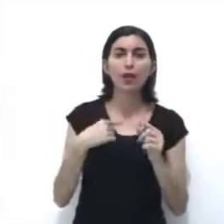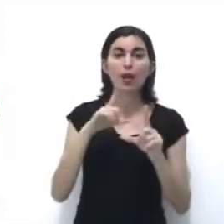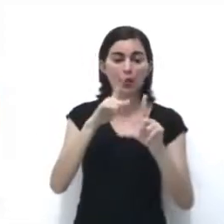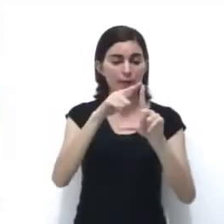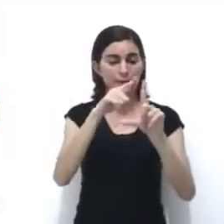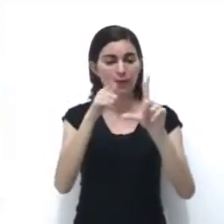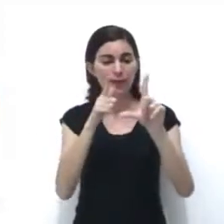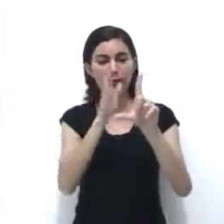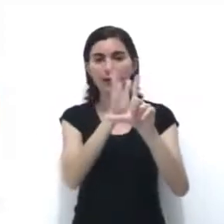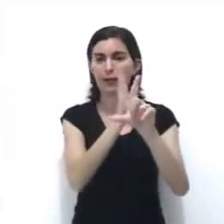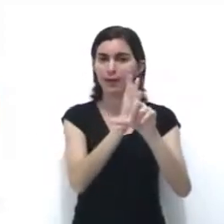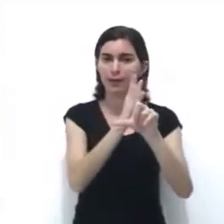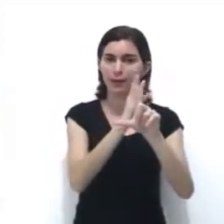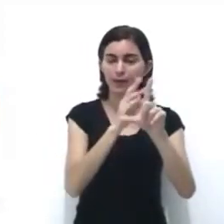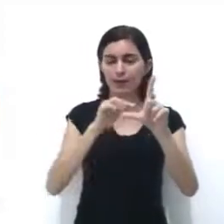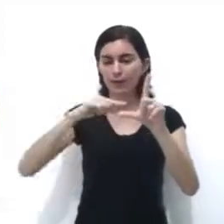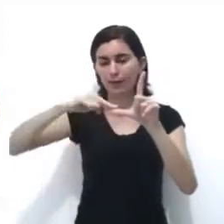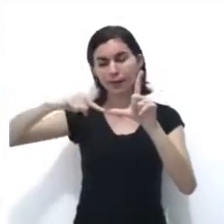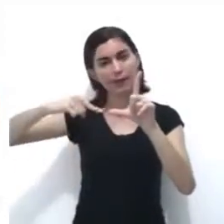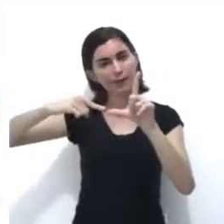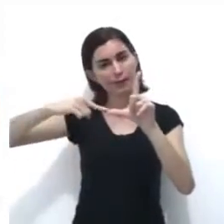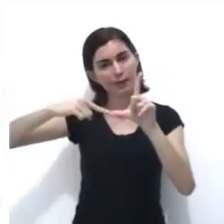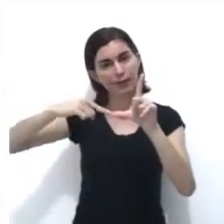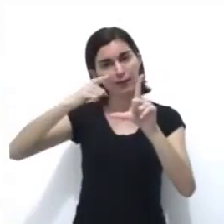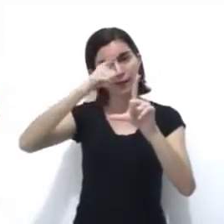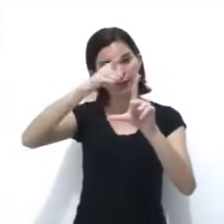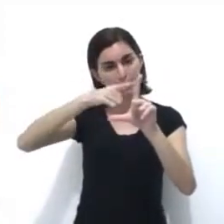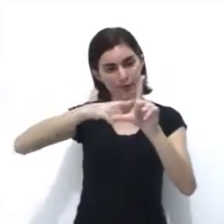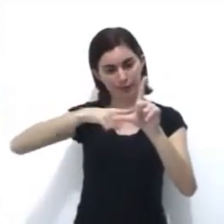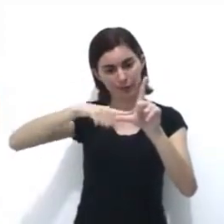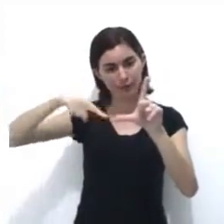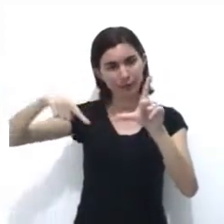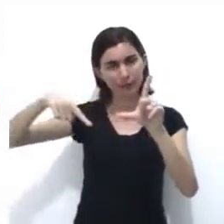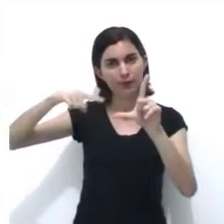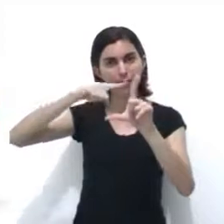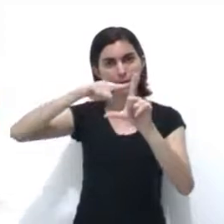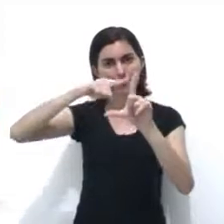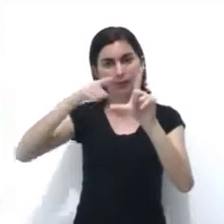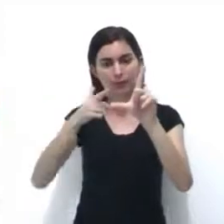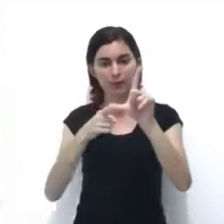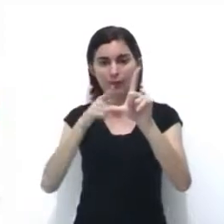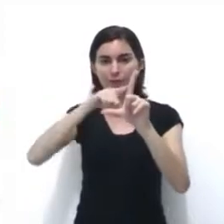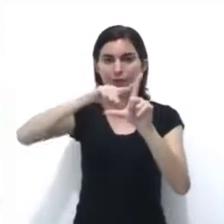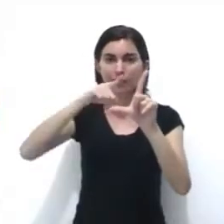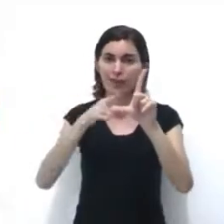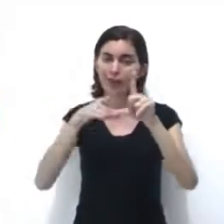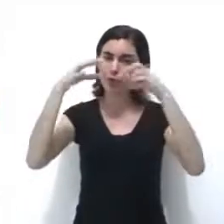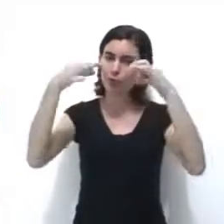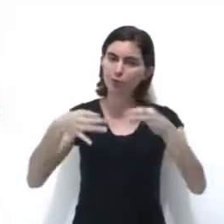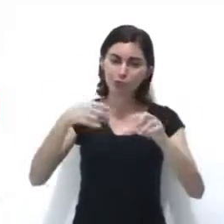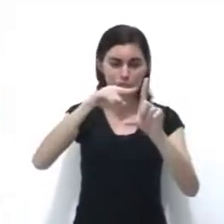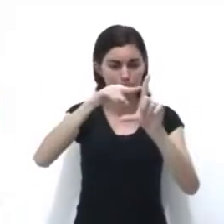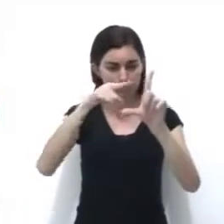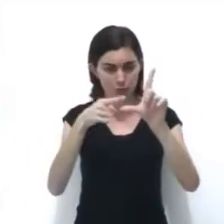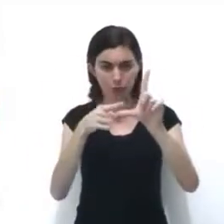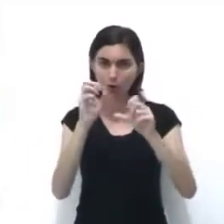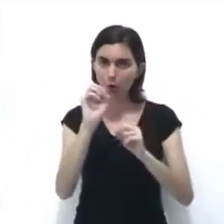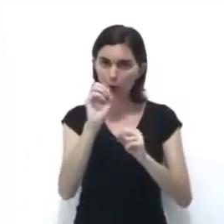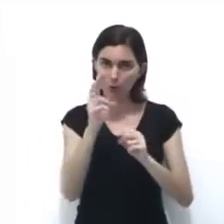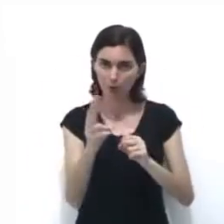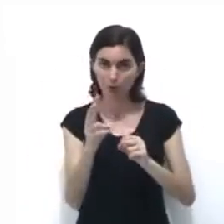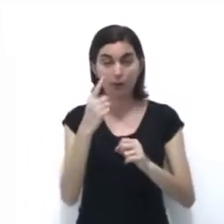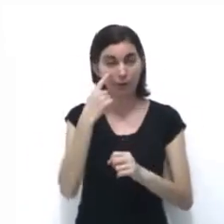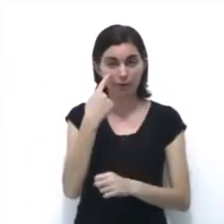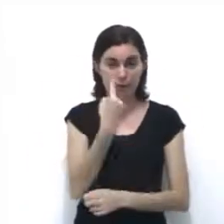os lados do ângulo. O ponto de onde elas partem é justamente o vértice do ângulo,